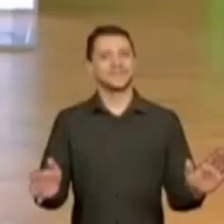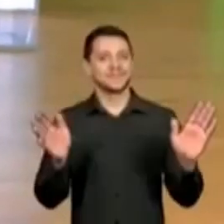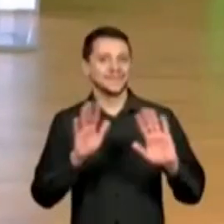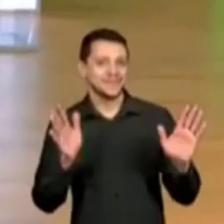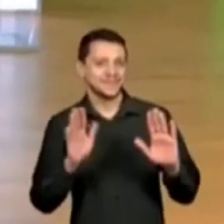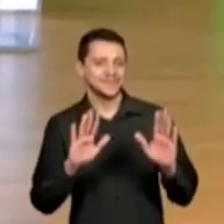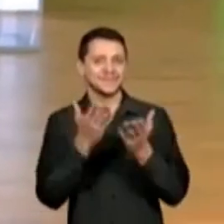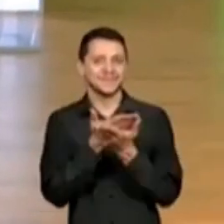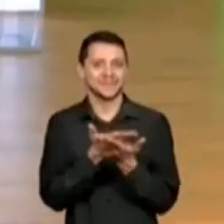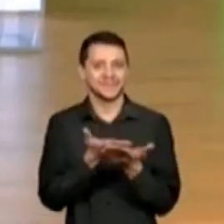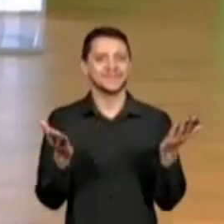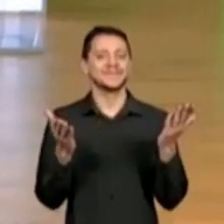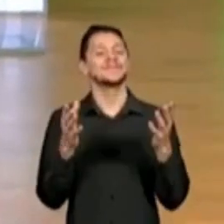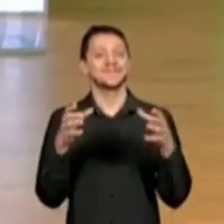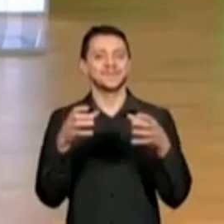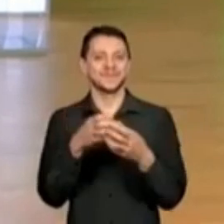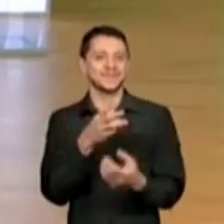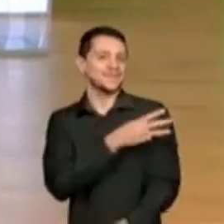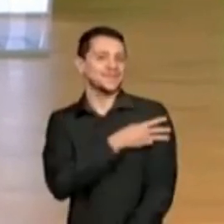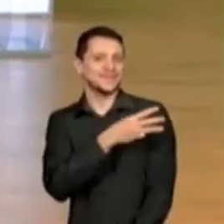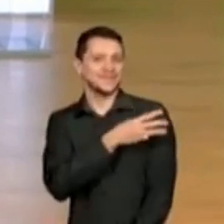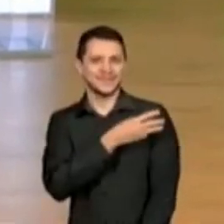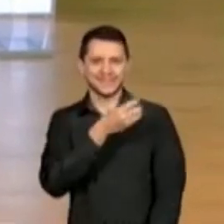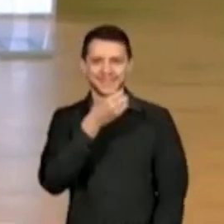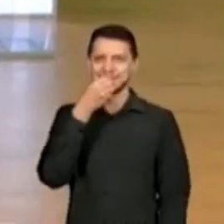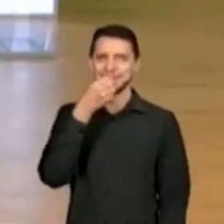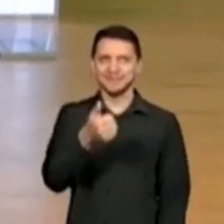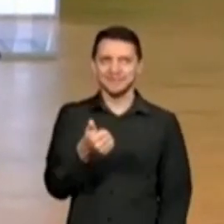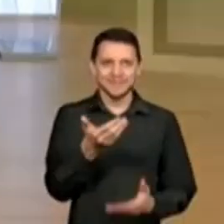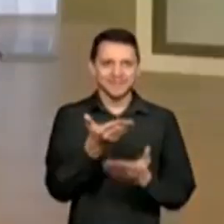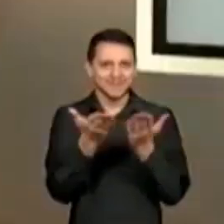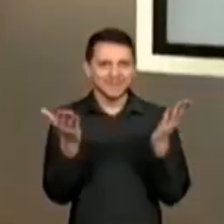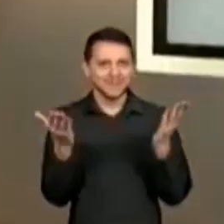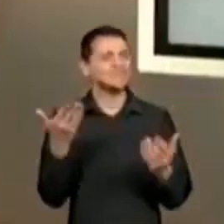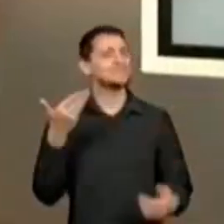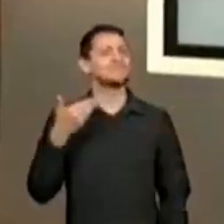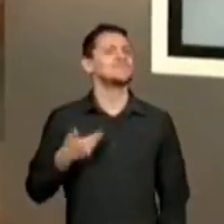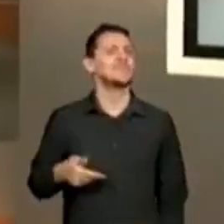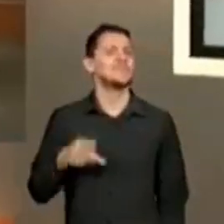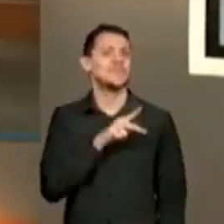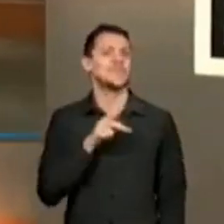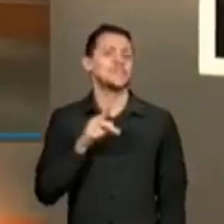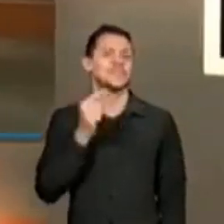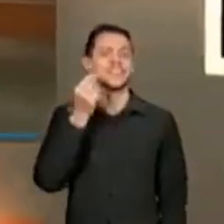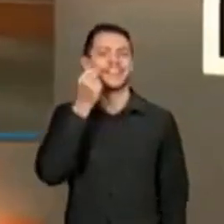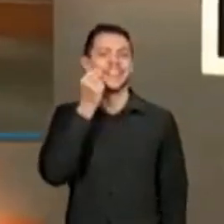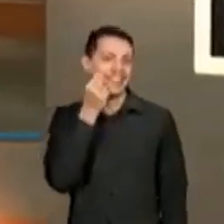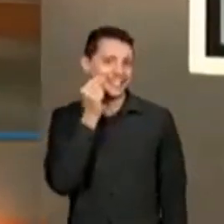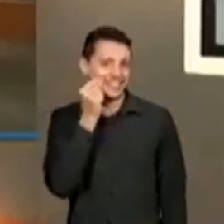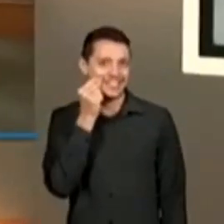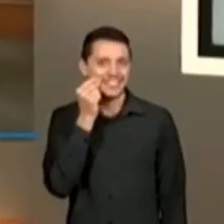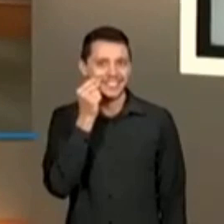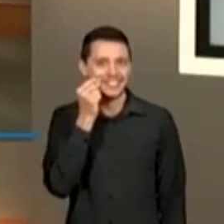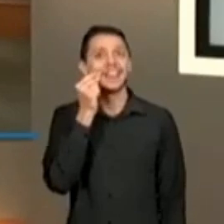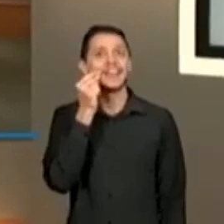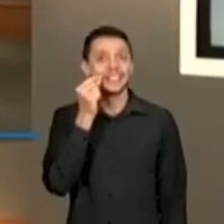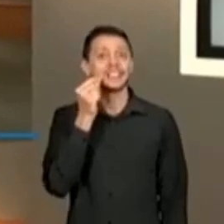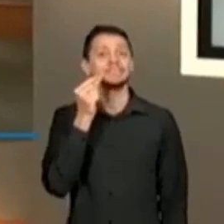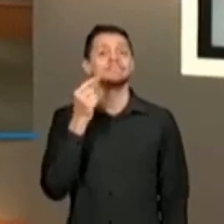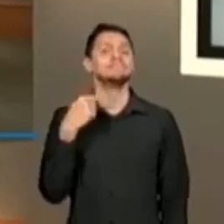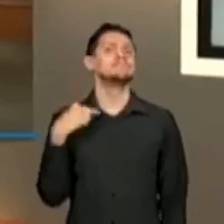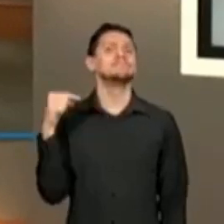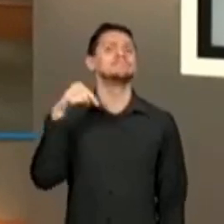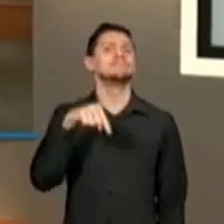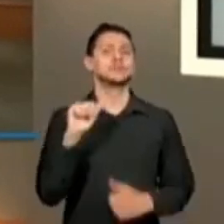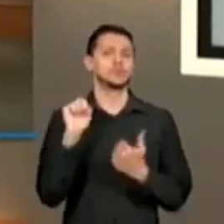Olá, galerinha do terceiro ano, tudo bem com vocês? Eu sou a professora Aline Gak e vim